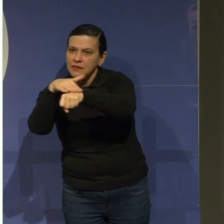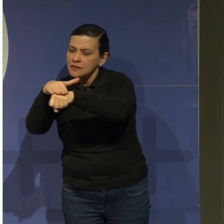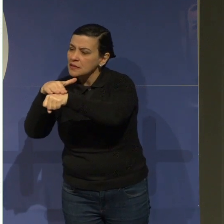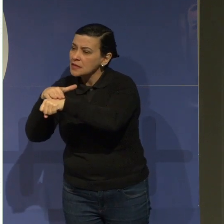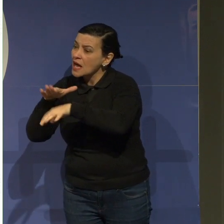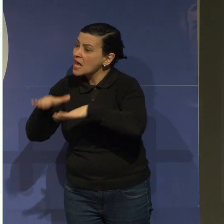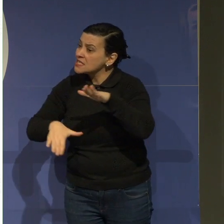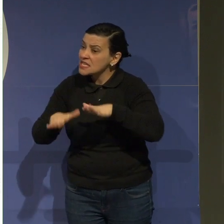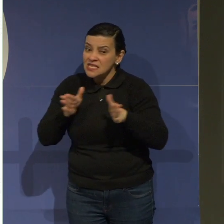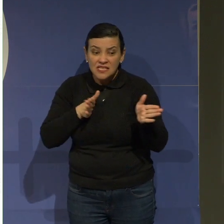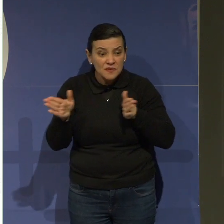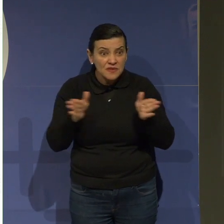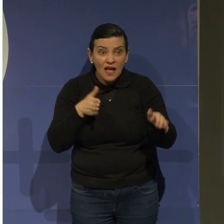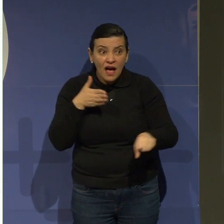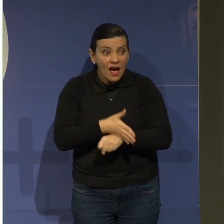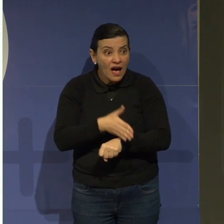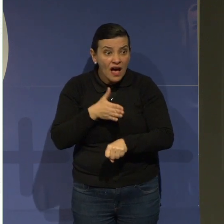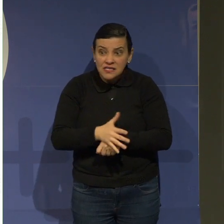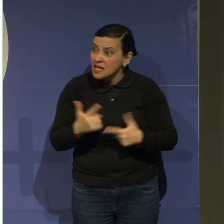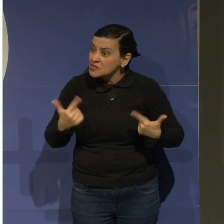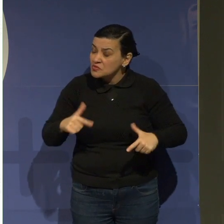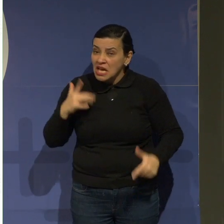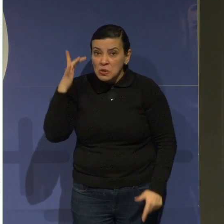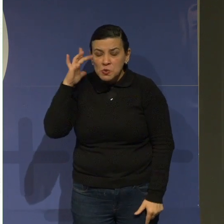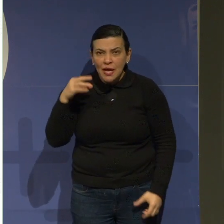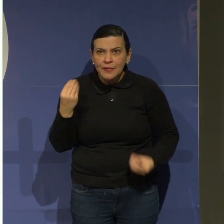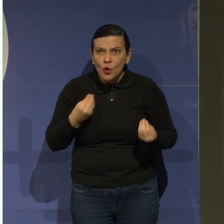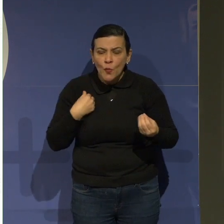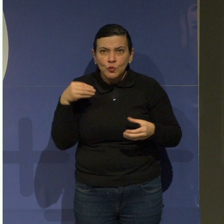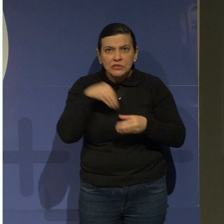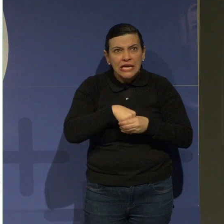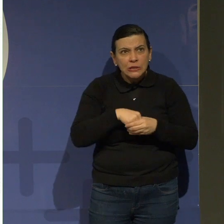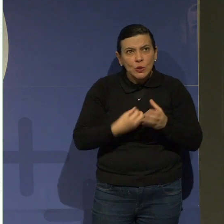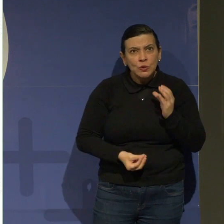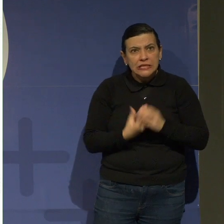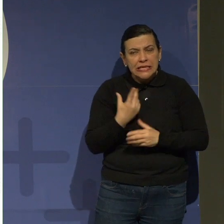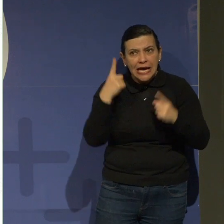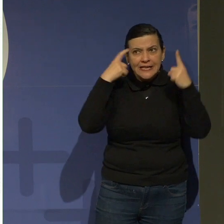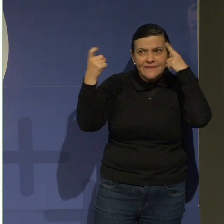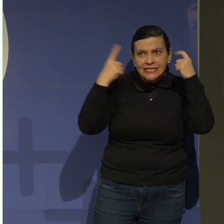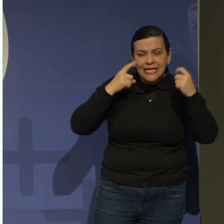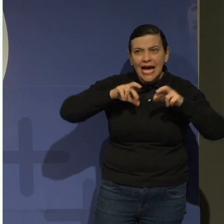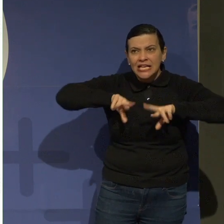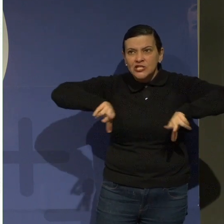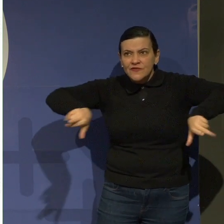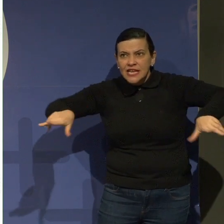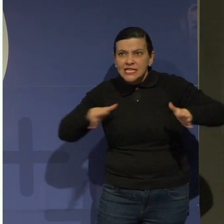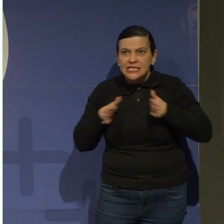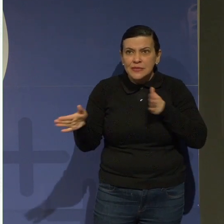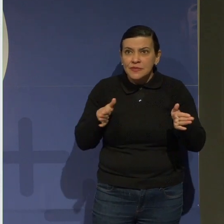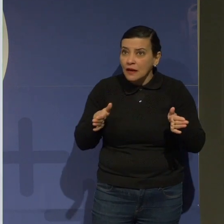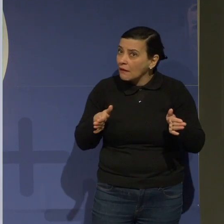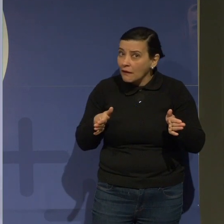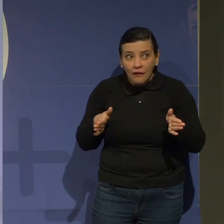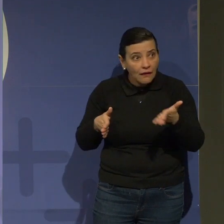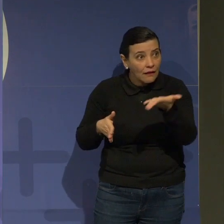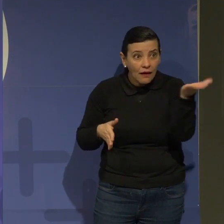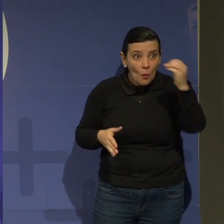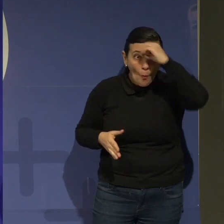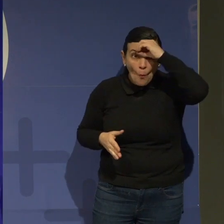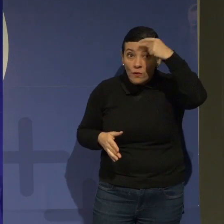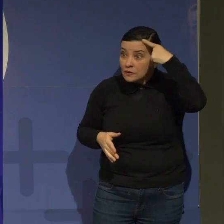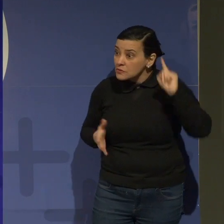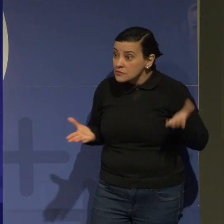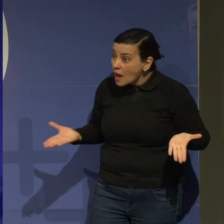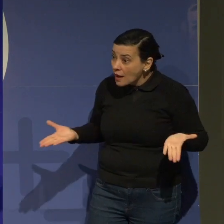à acessibilidade. As pessoas não sabem como criar conteúdo. A maior barreira da acessibilidade é a atitudinal, aquela que não nos permite enxergar além da